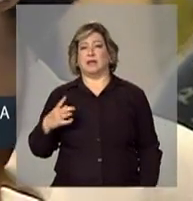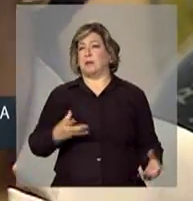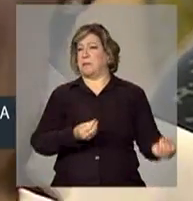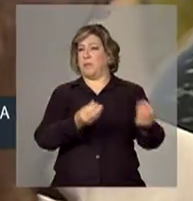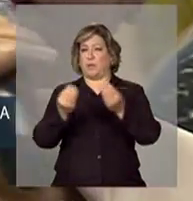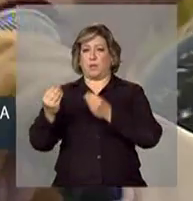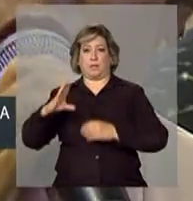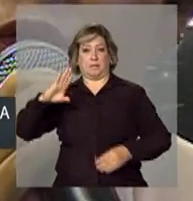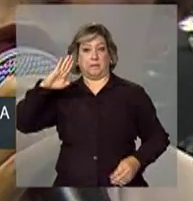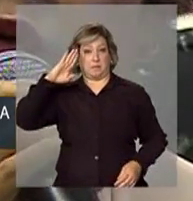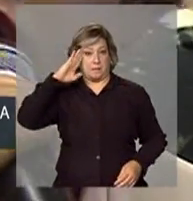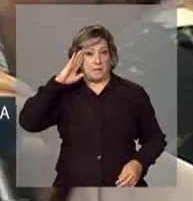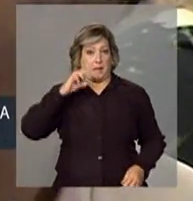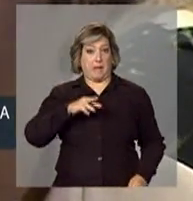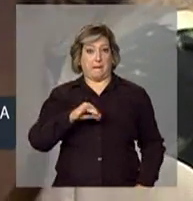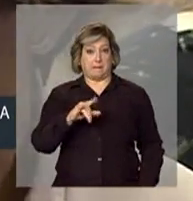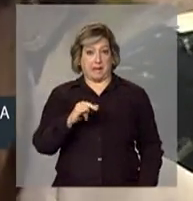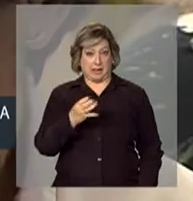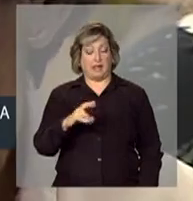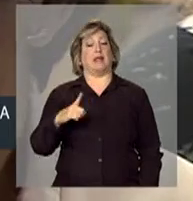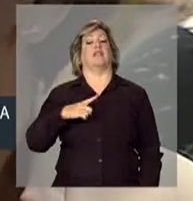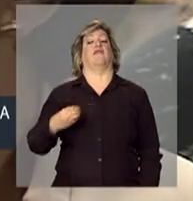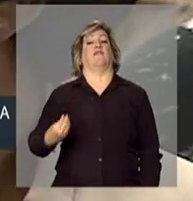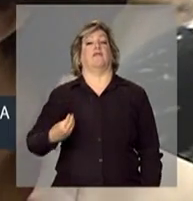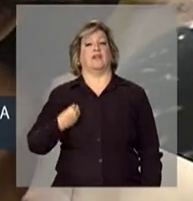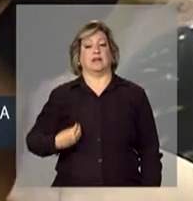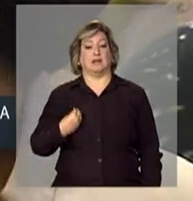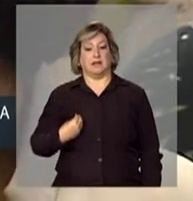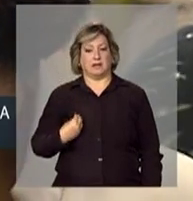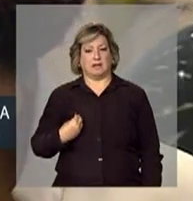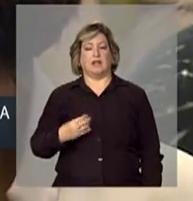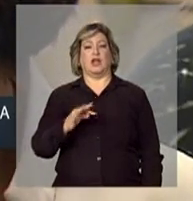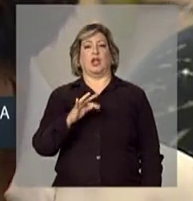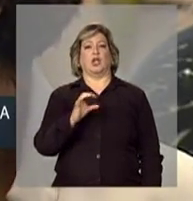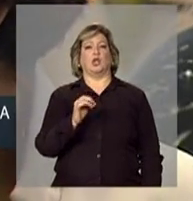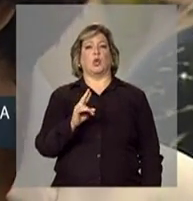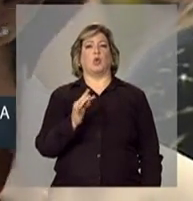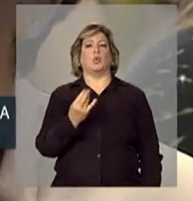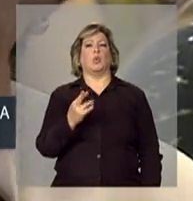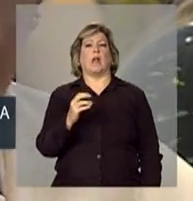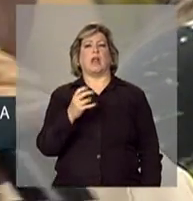militar vivo e muito torturador vivo.